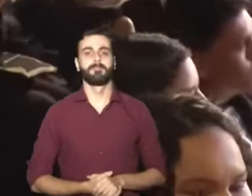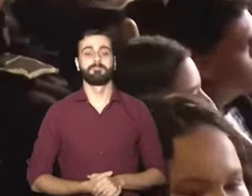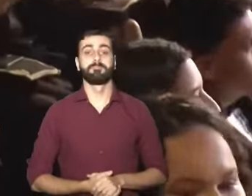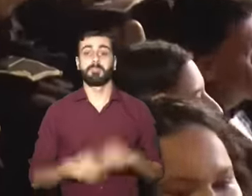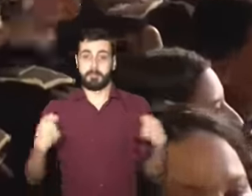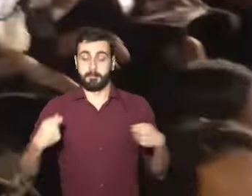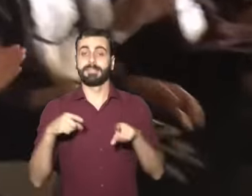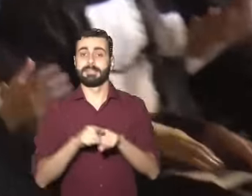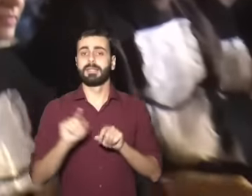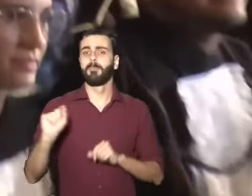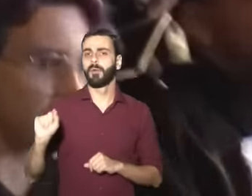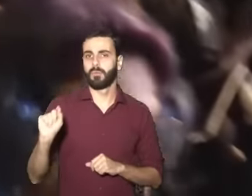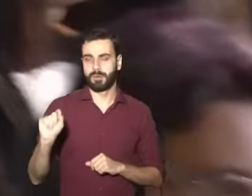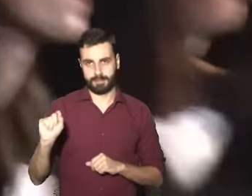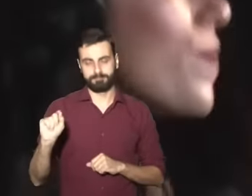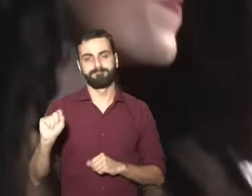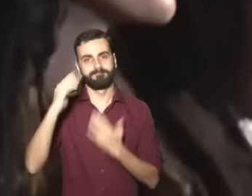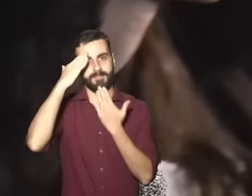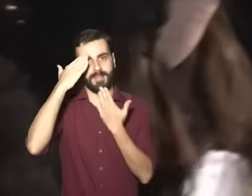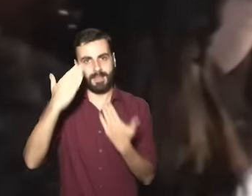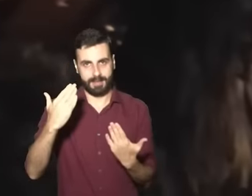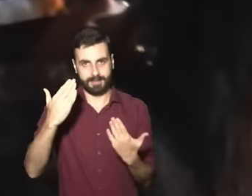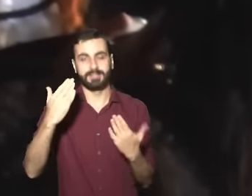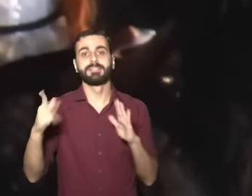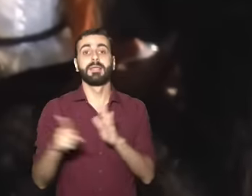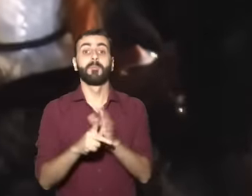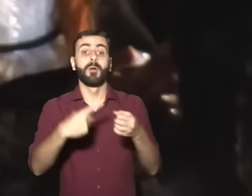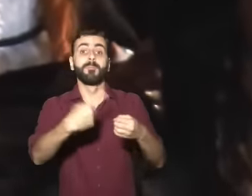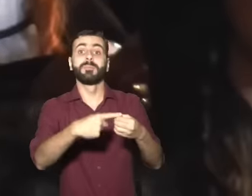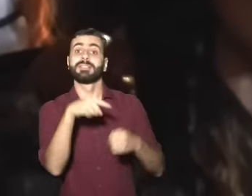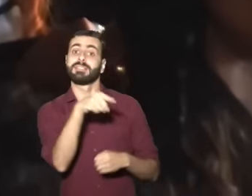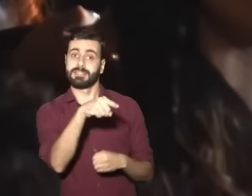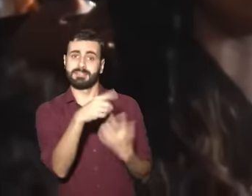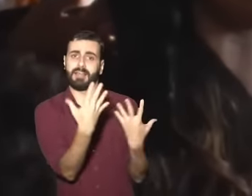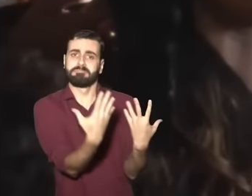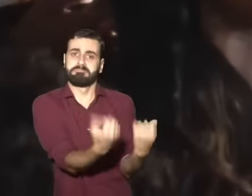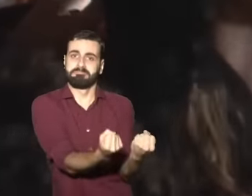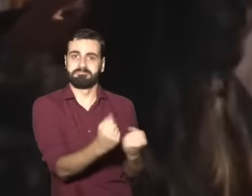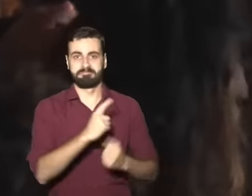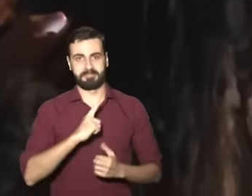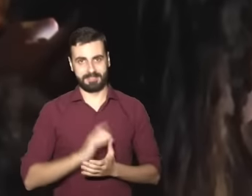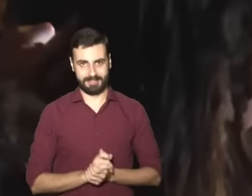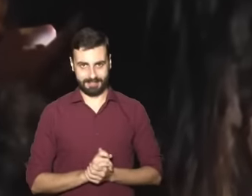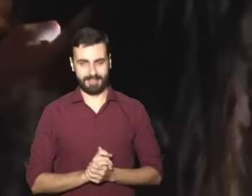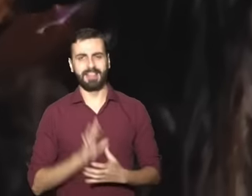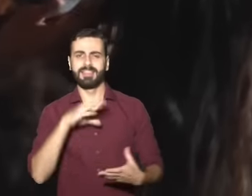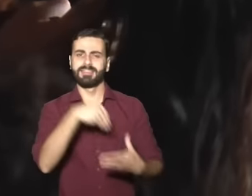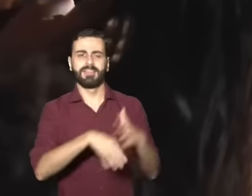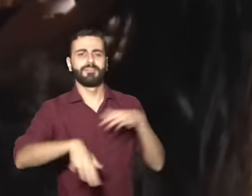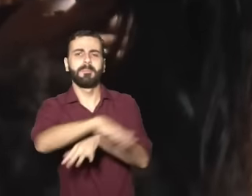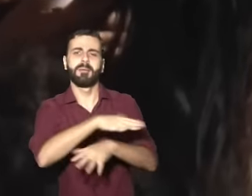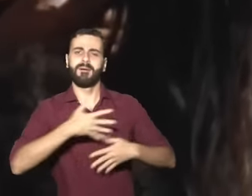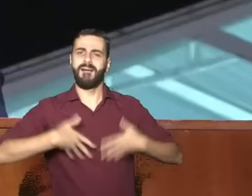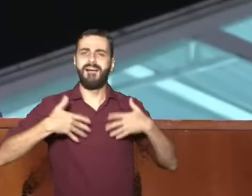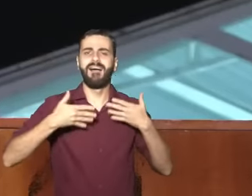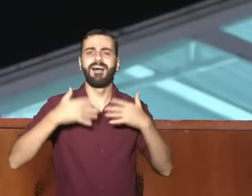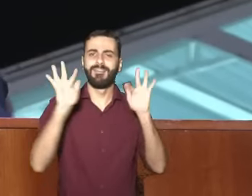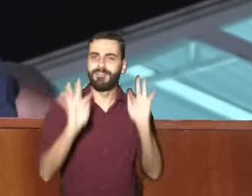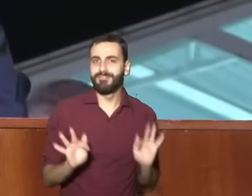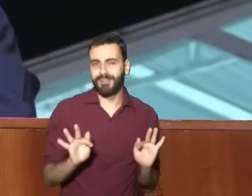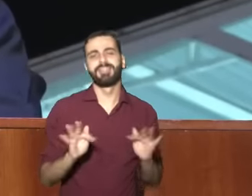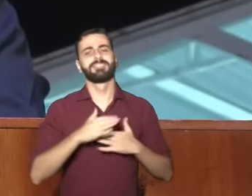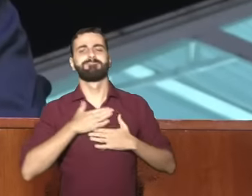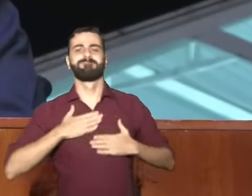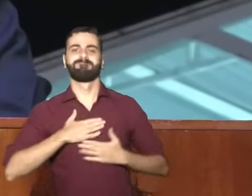É preciso também agradecer a essa cidade que nos acolhe, com esse povo alegre e que tem